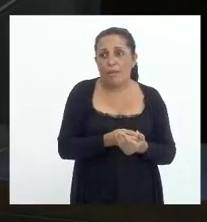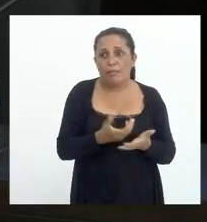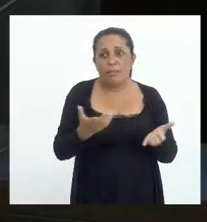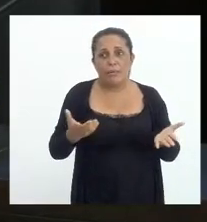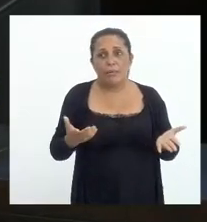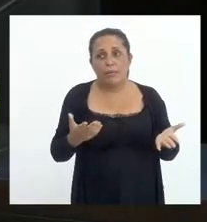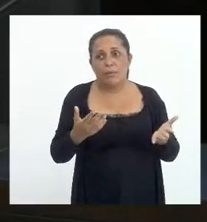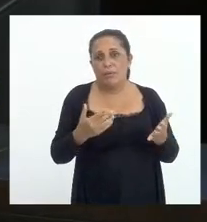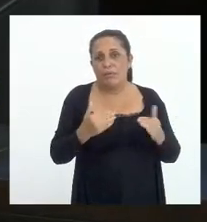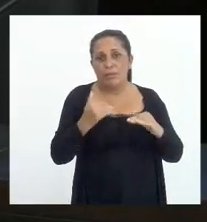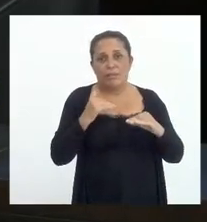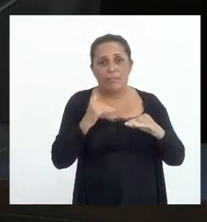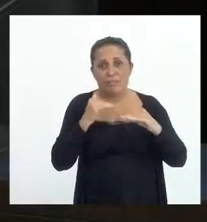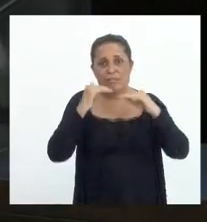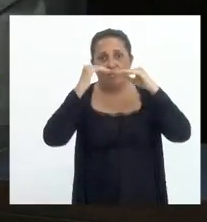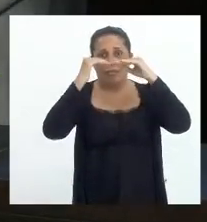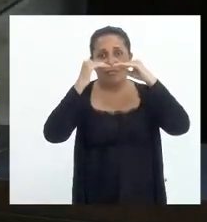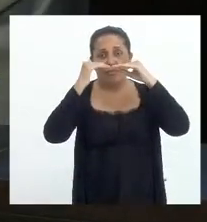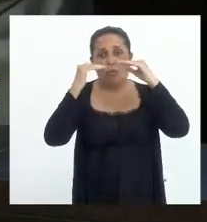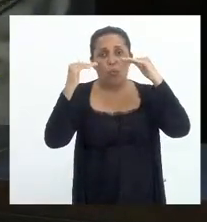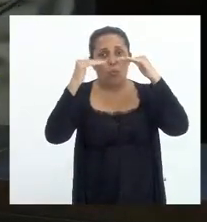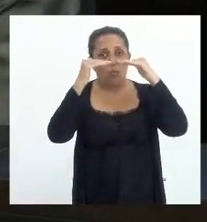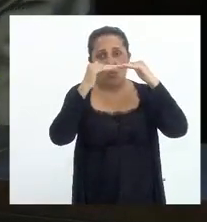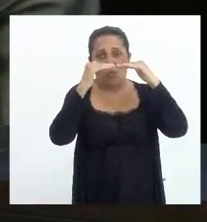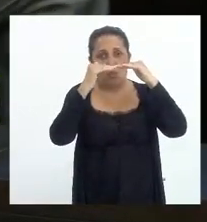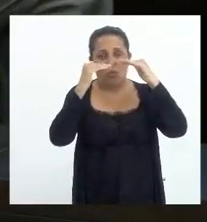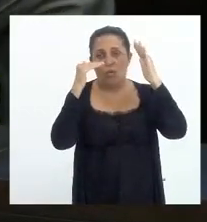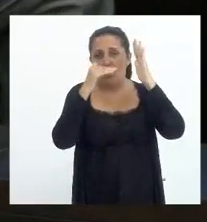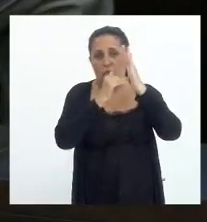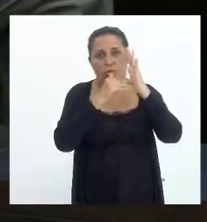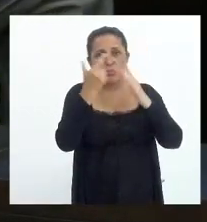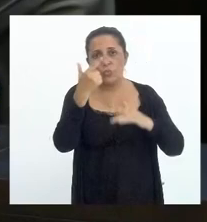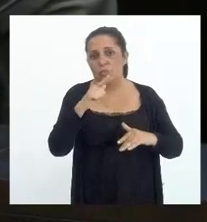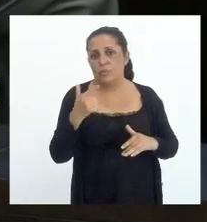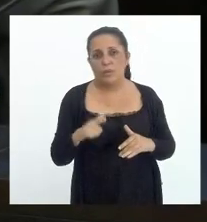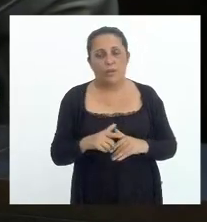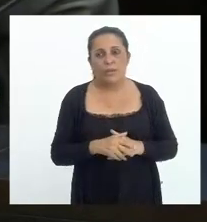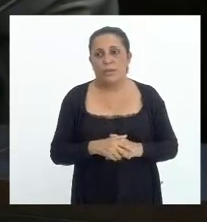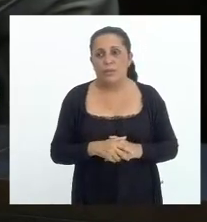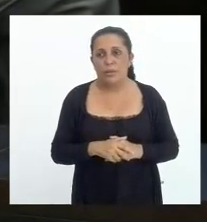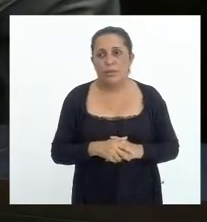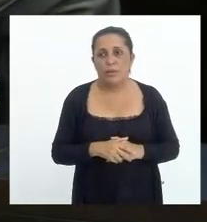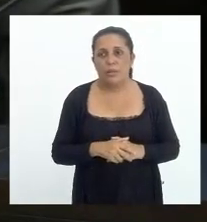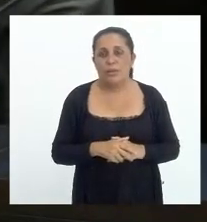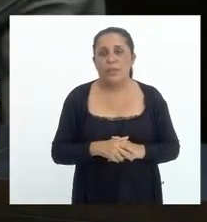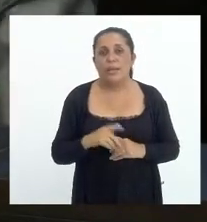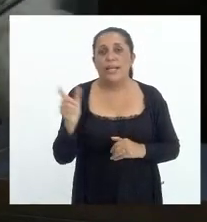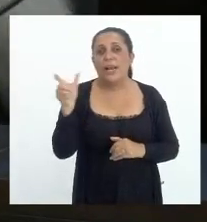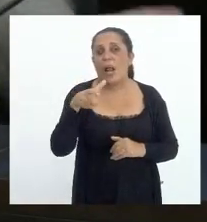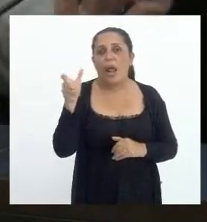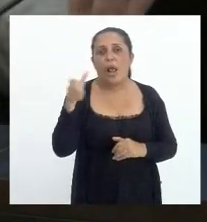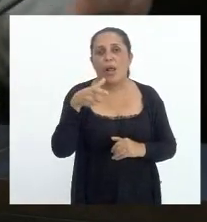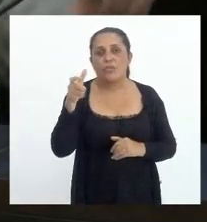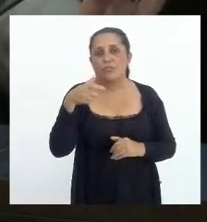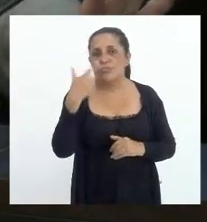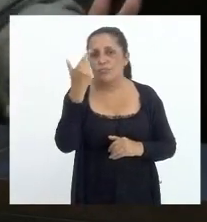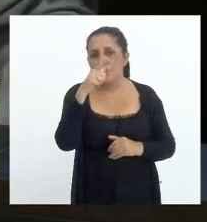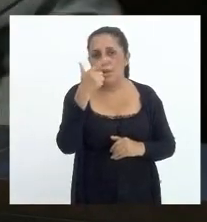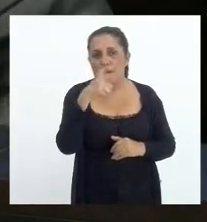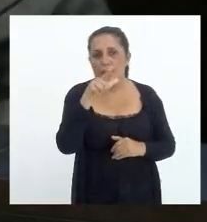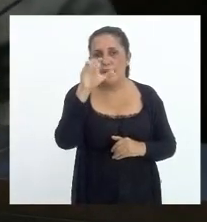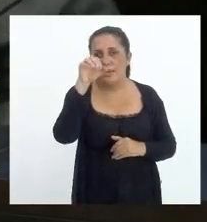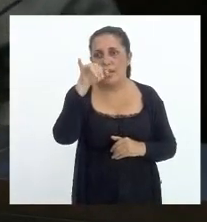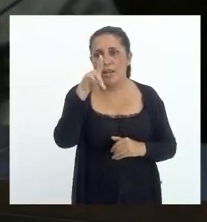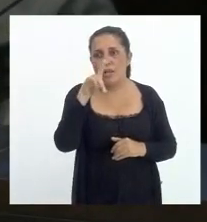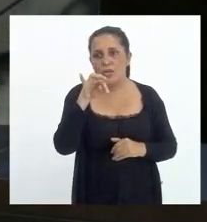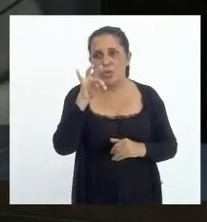nos últimos níveis, então não existirá, a gente não terá a operação de crédito. Tinha mais alguma? Não, não foi tudo.